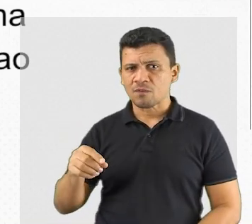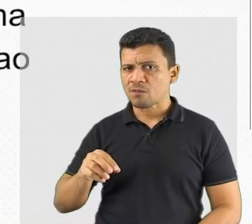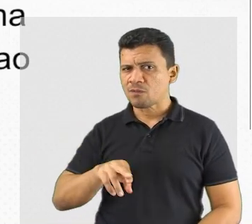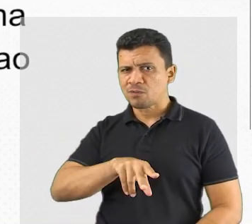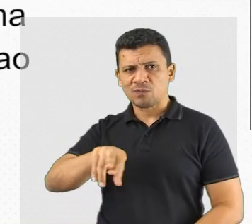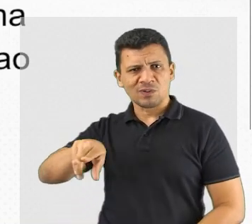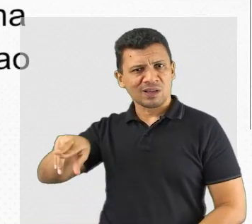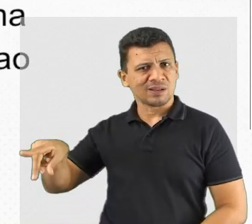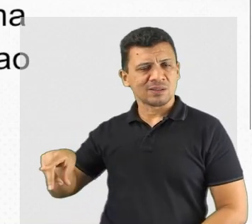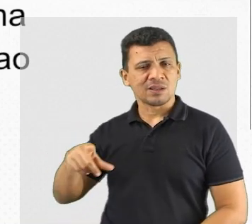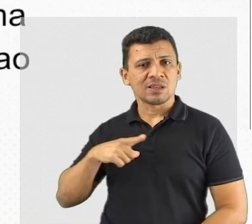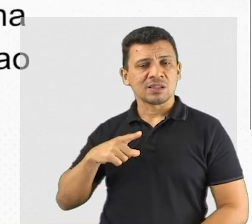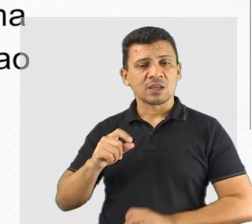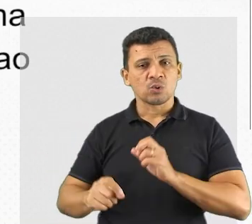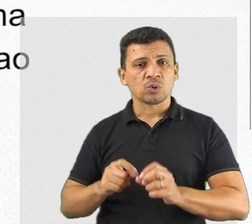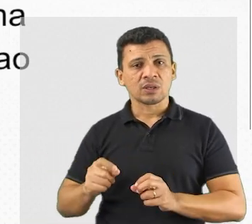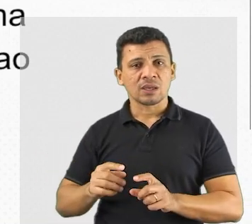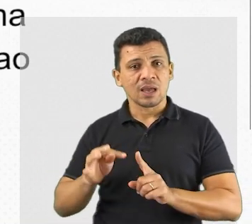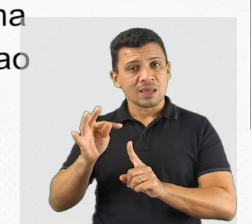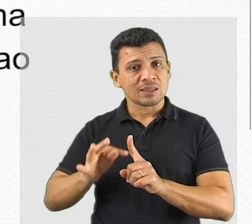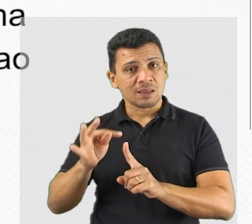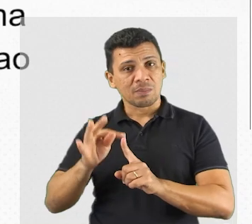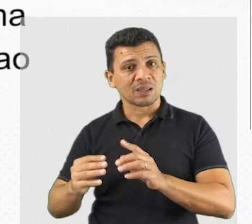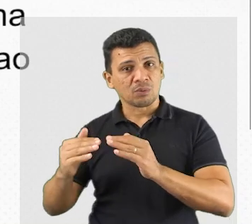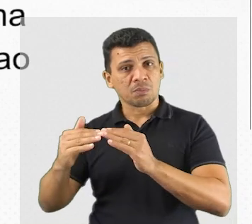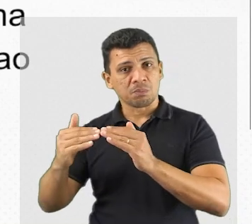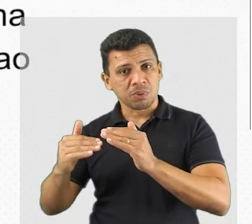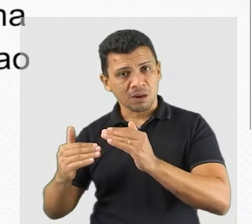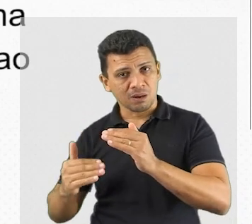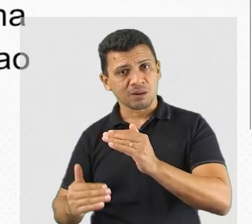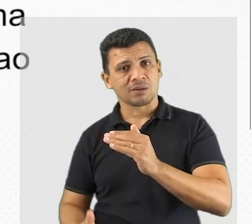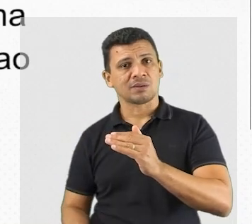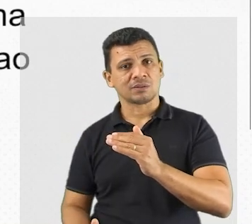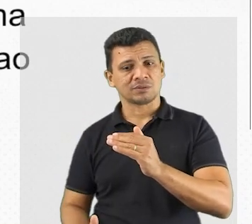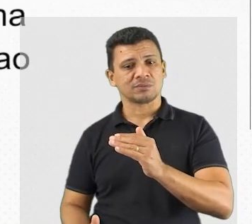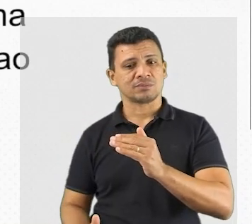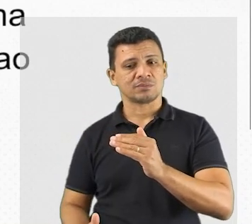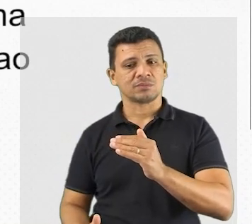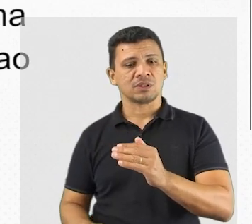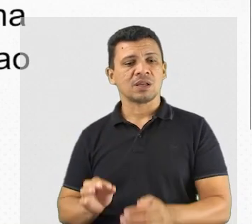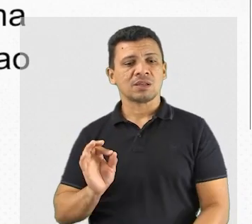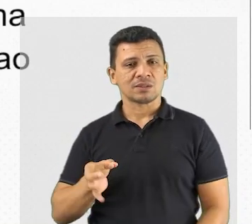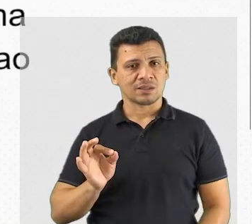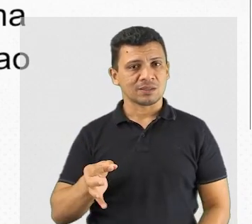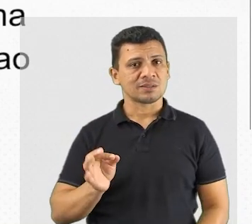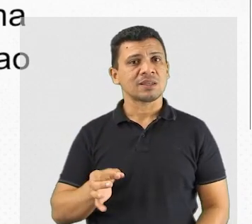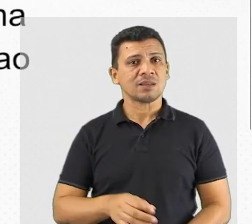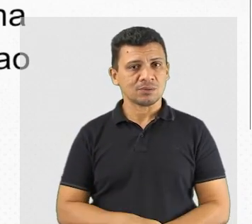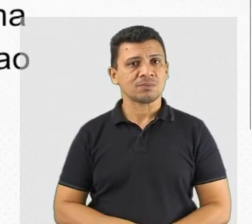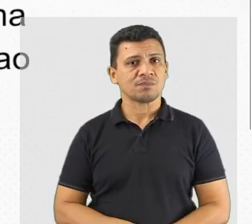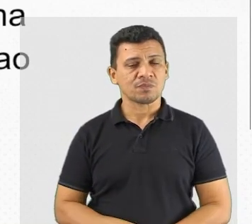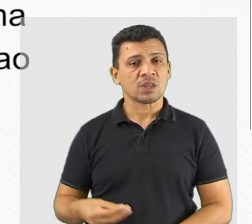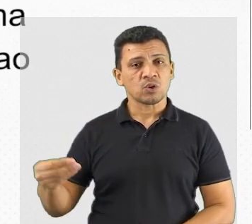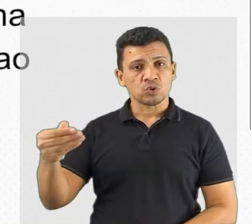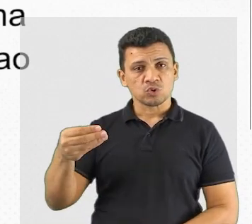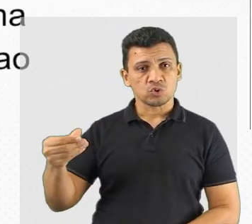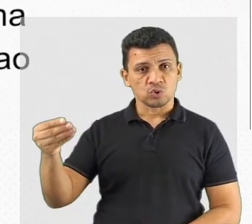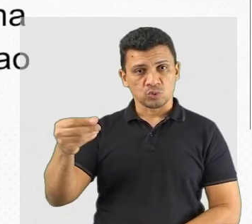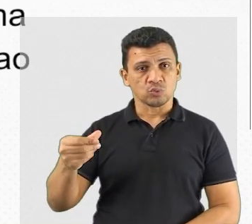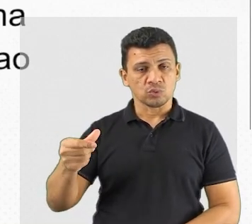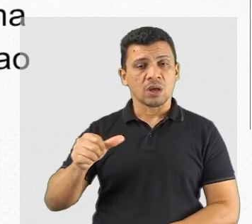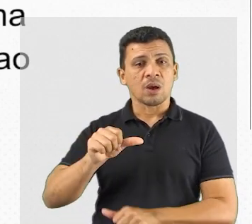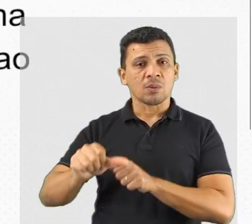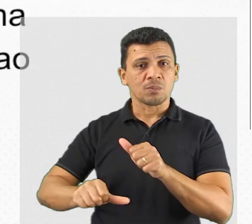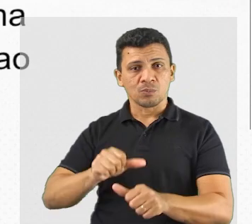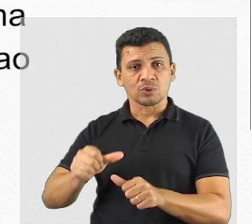de congelamento. Então, a água do mar congela a uma temperatura mais baixa. Ó, tá certo, ó, o soluto provoca, né, a queda do